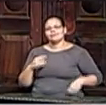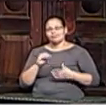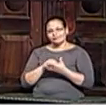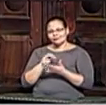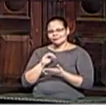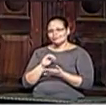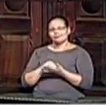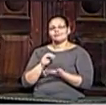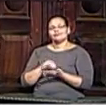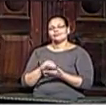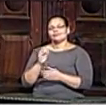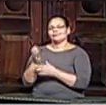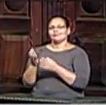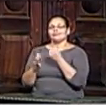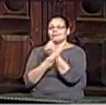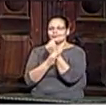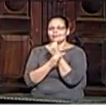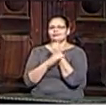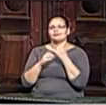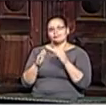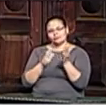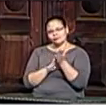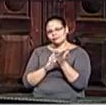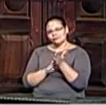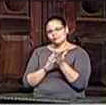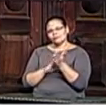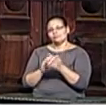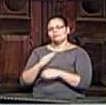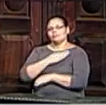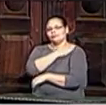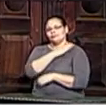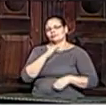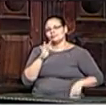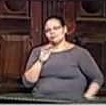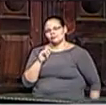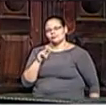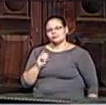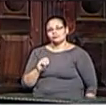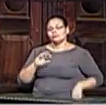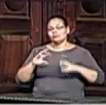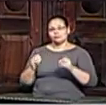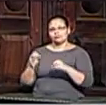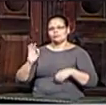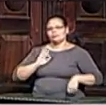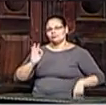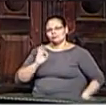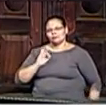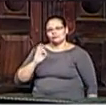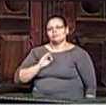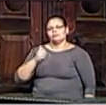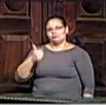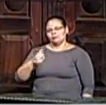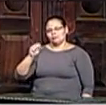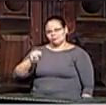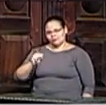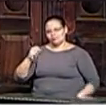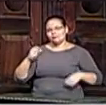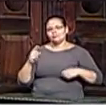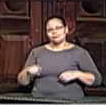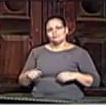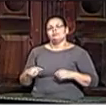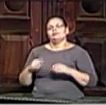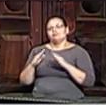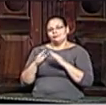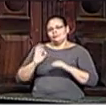registrado e parabenizar não só o coronel Figueiredo, mas todos os policiais do 18º Batalhão que fazem, apesar